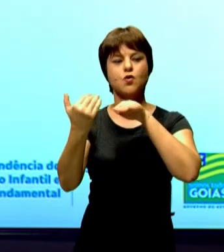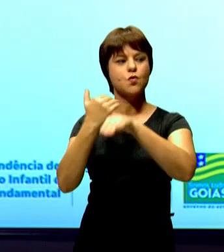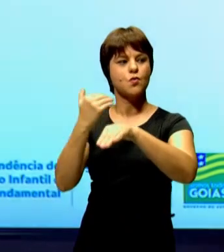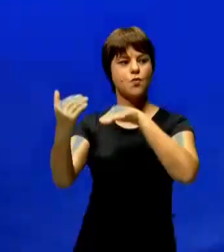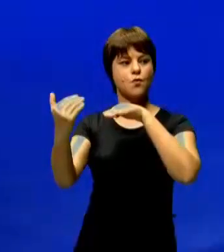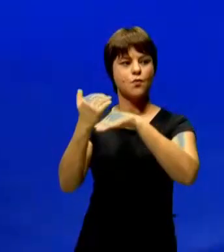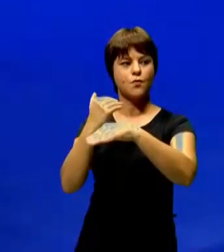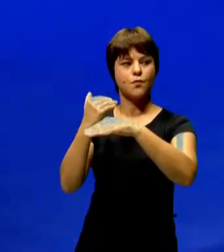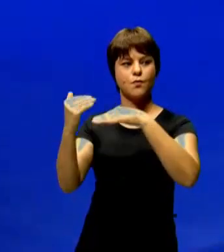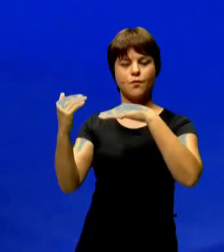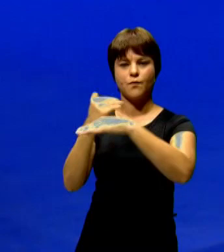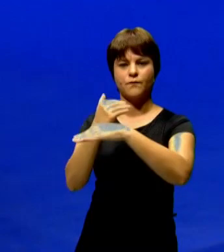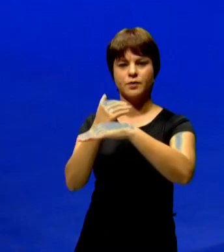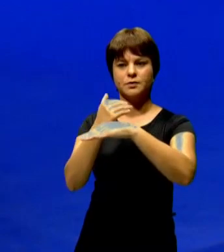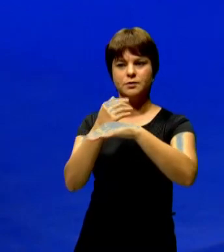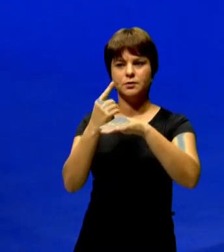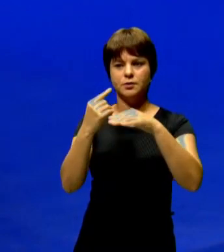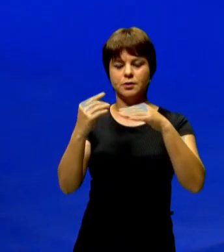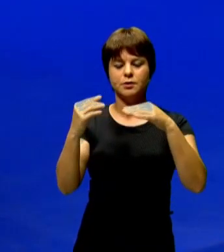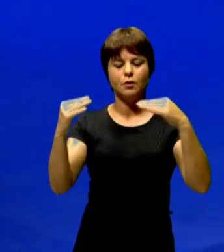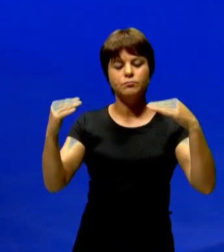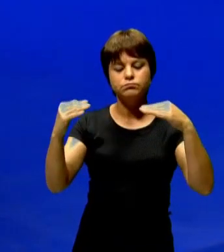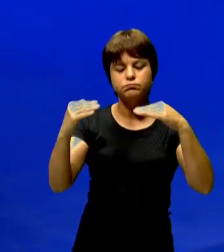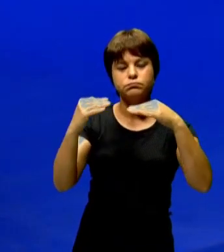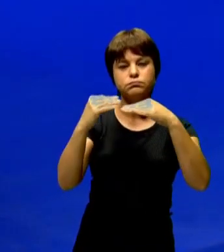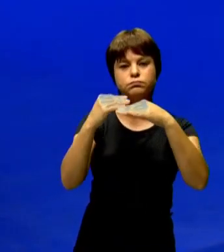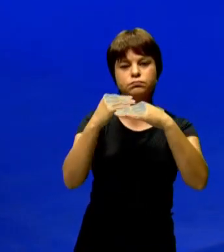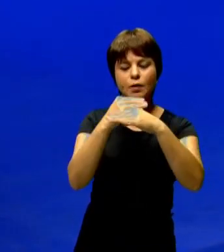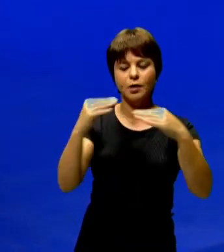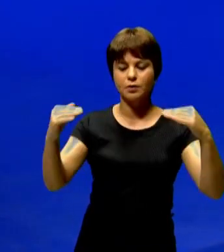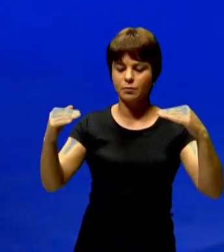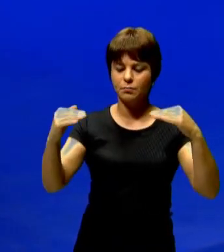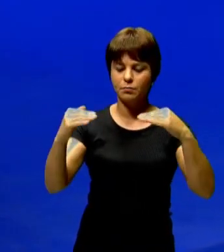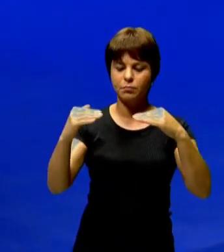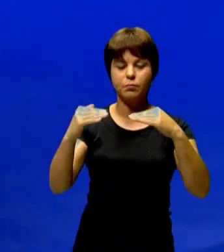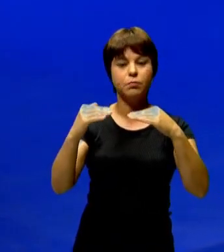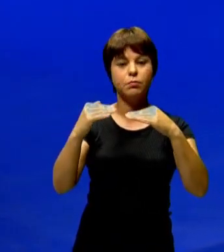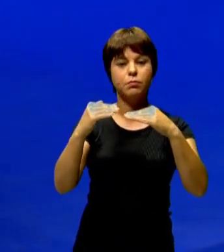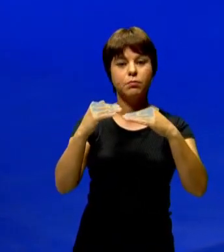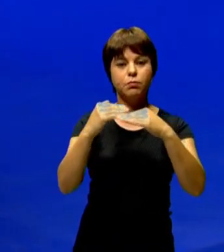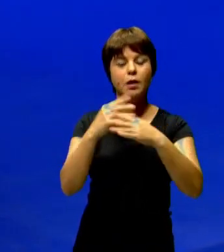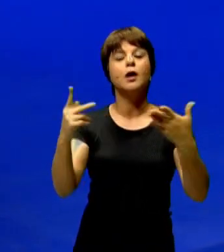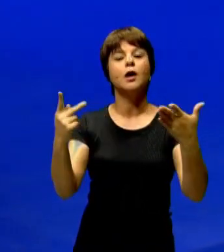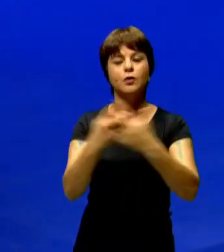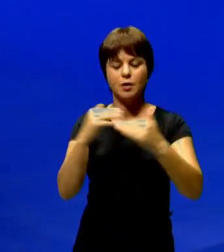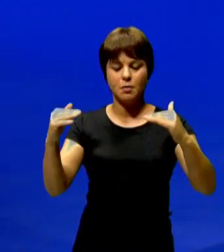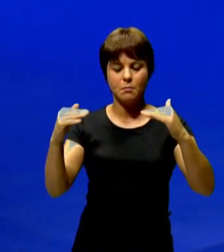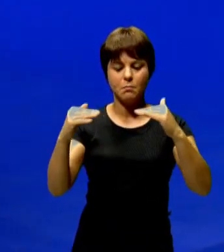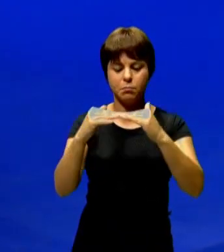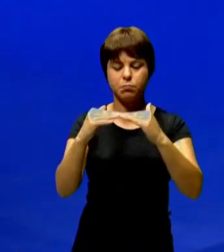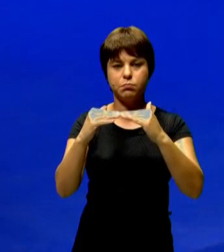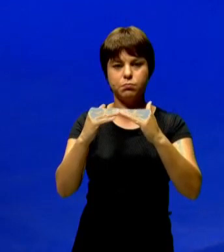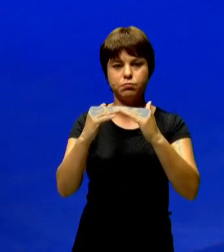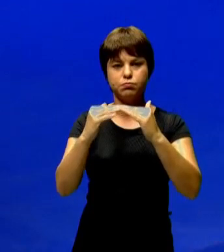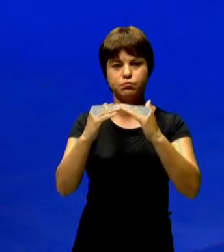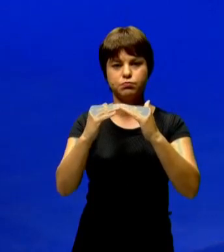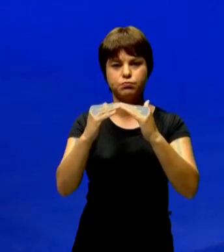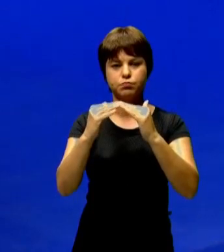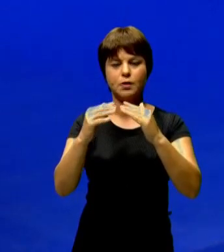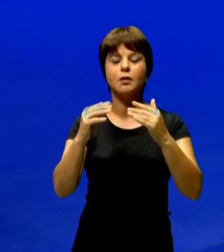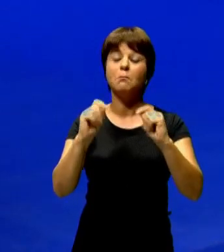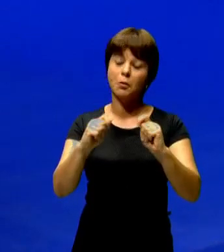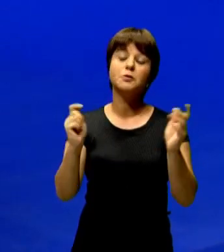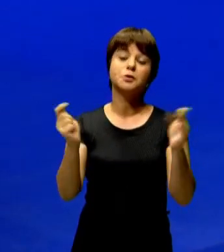convergente, duas placas vão em encontros de si mesmas. Nesse processo, há colisão e essa colisão pode fazer